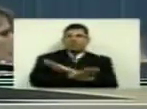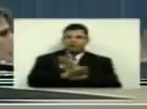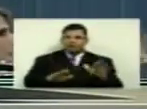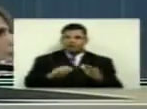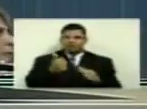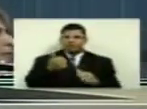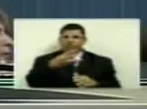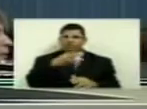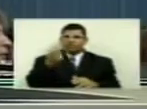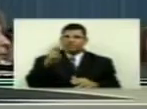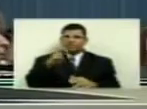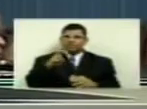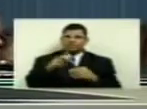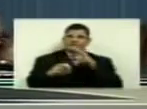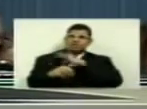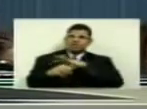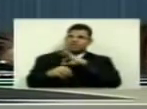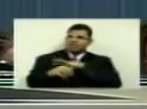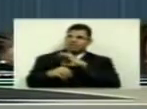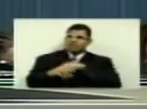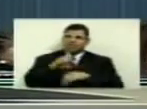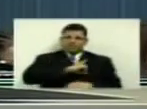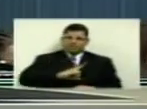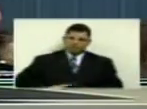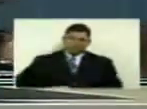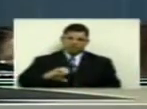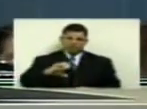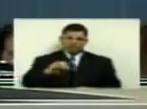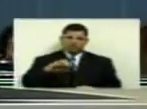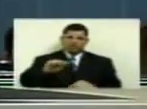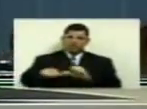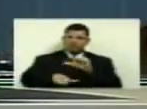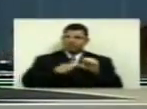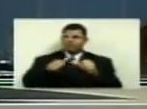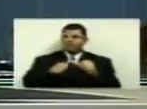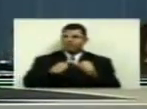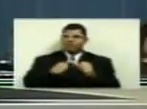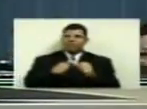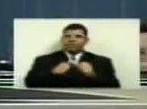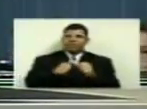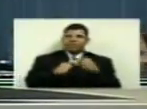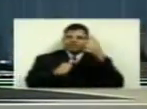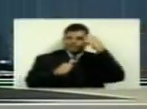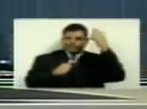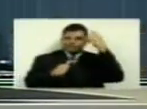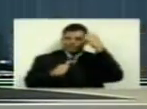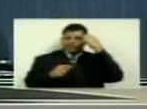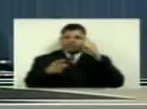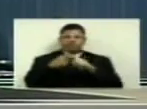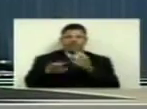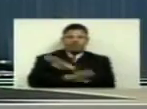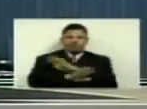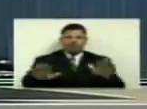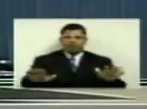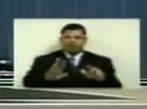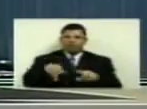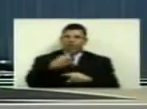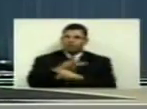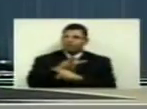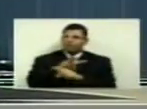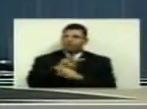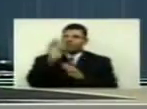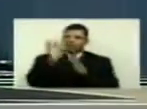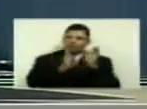do 14º e do 15º, deputada Conceição, vira mera demagogia. Acaba, aí depois